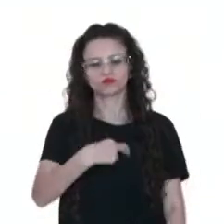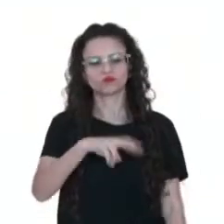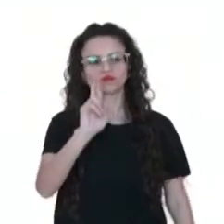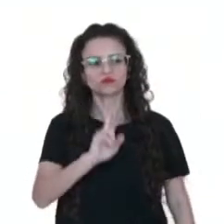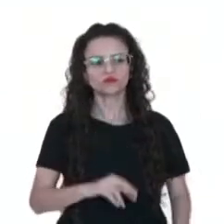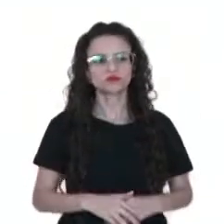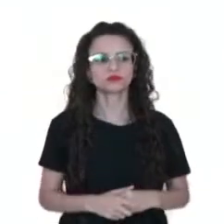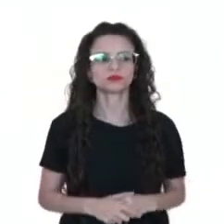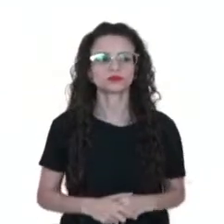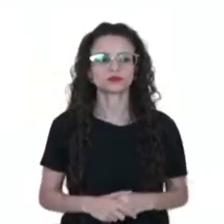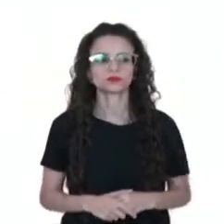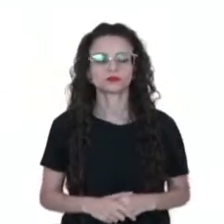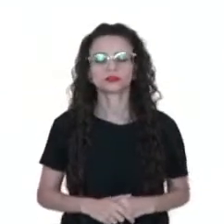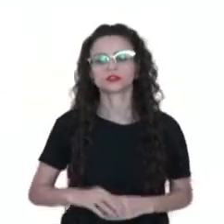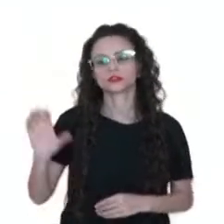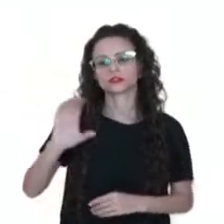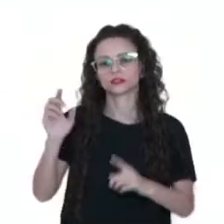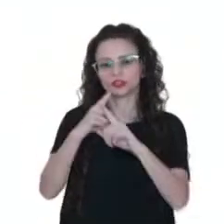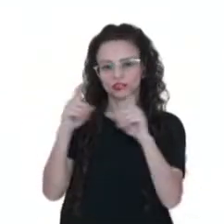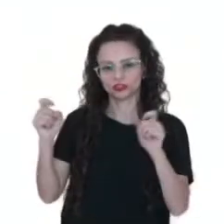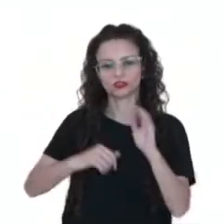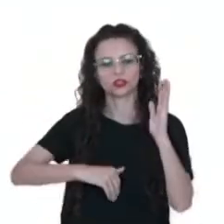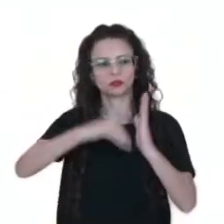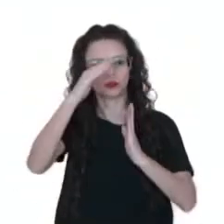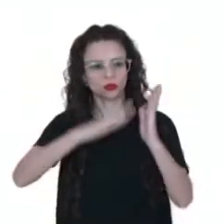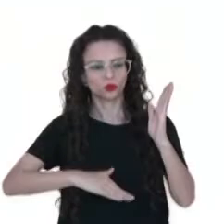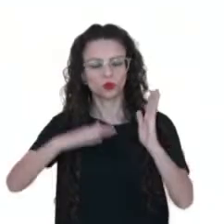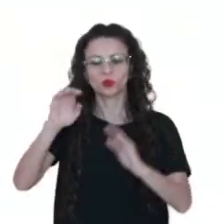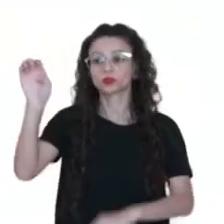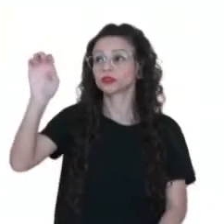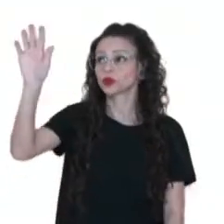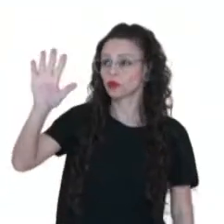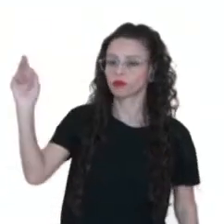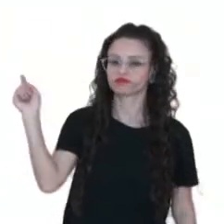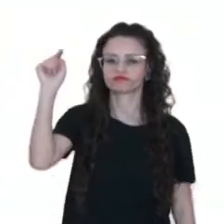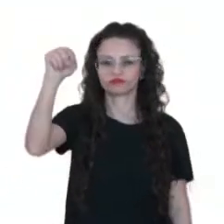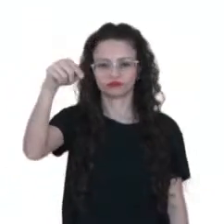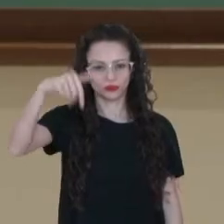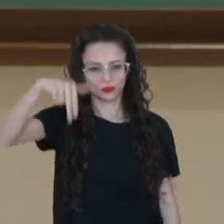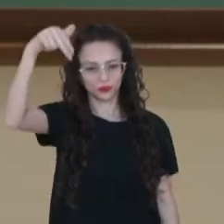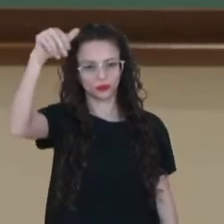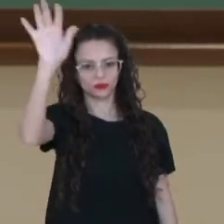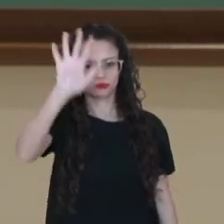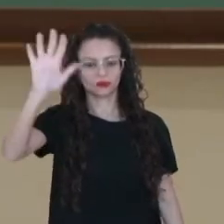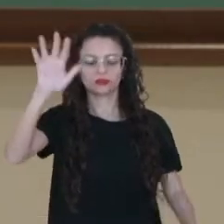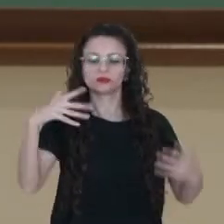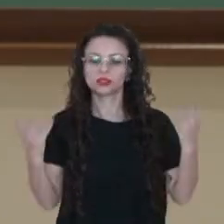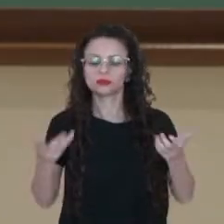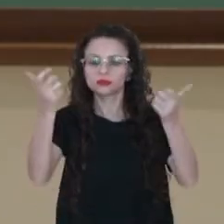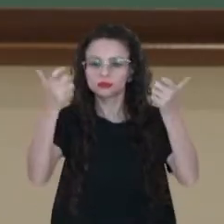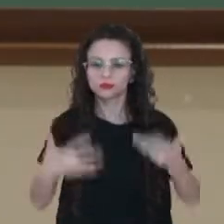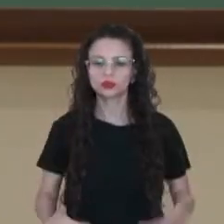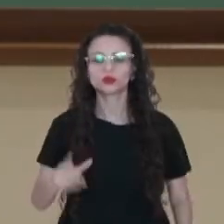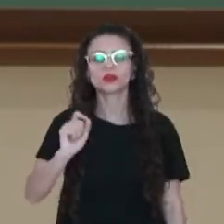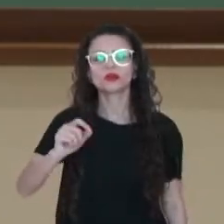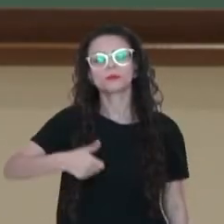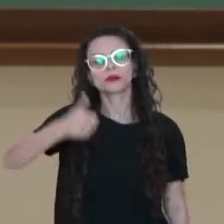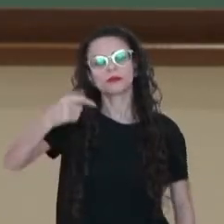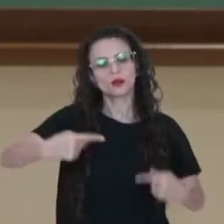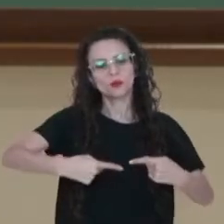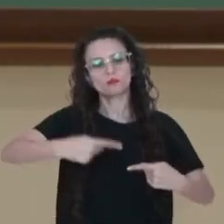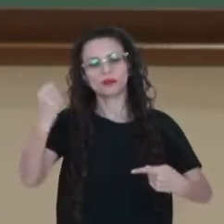religiosa. Cientistas e pintores europeus no Nordeste. Então veja, conta a história que o primeiro pedágio